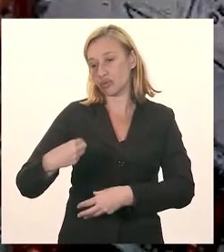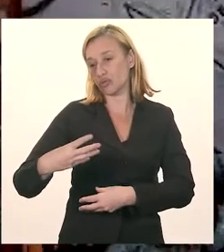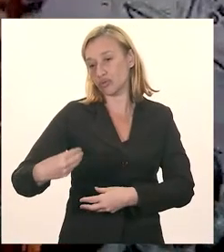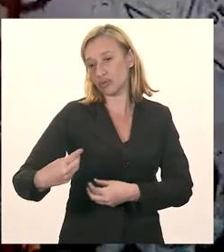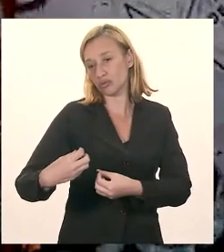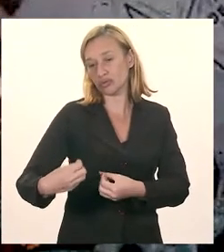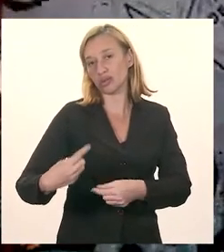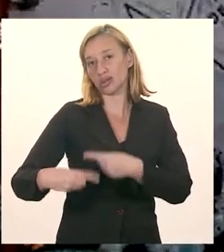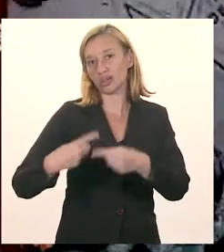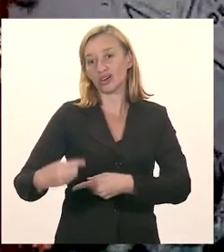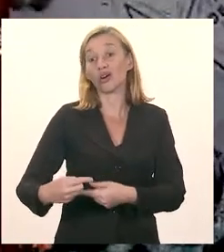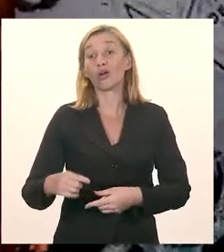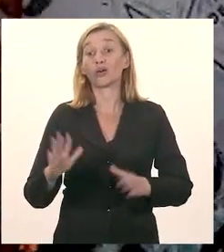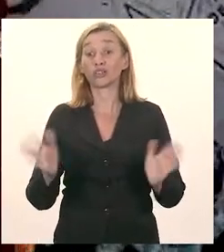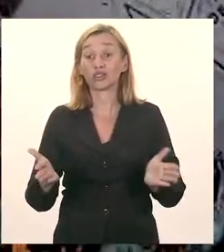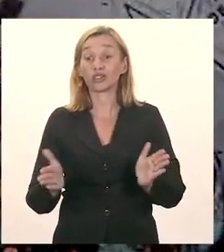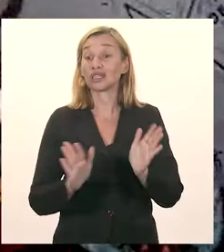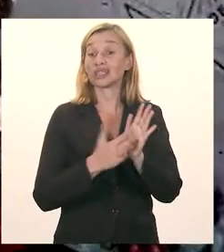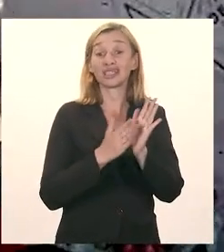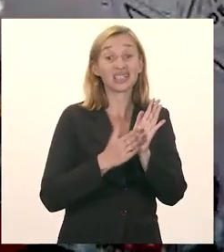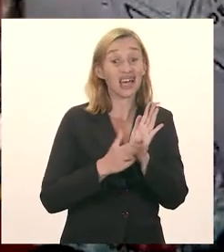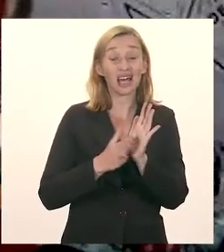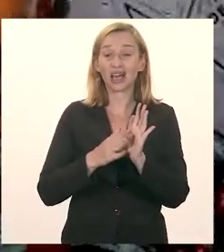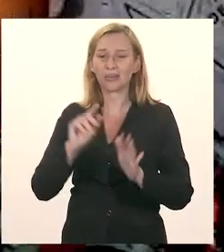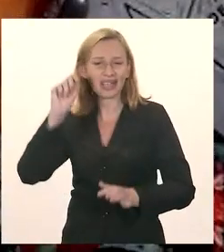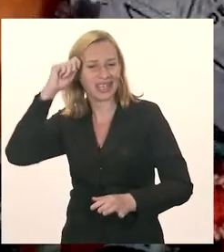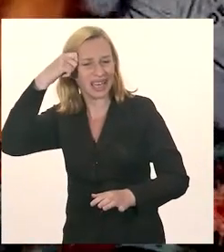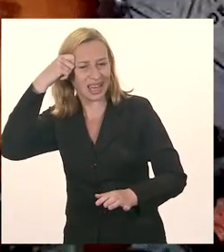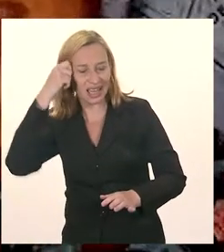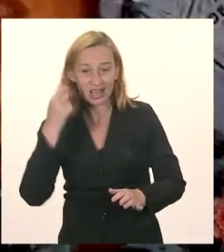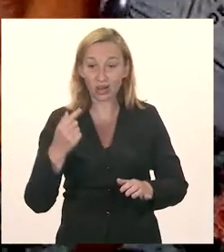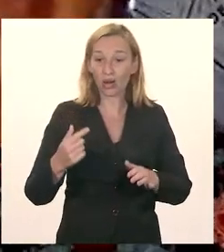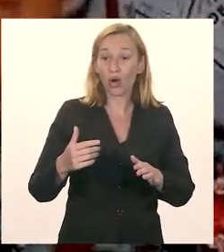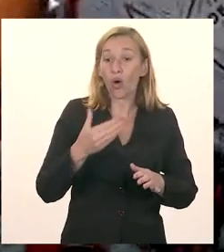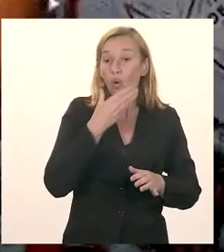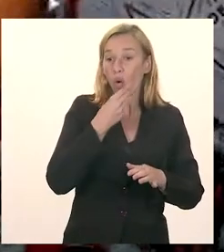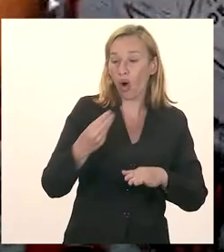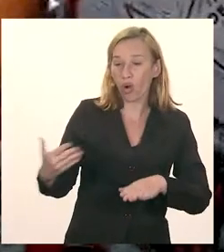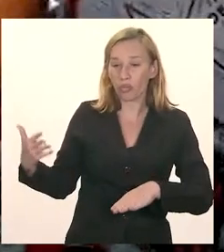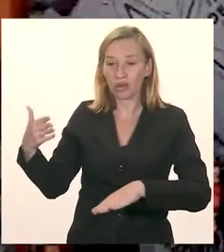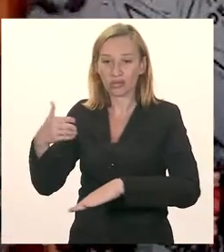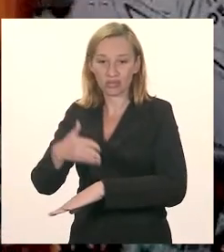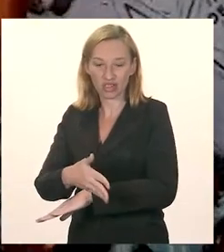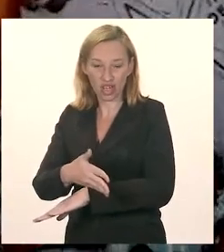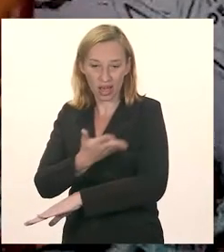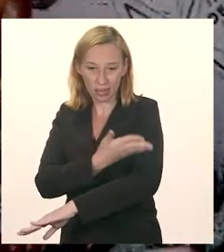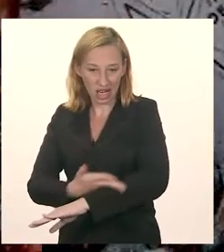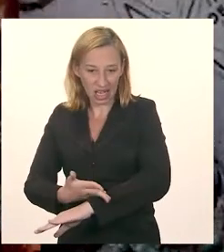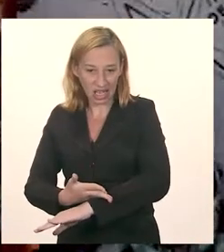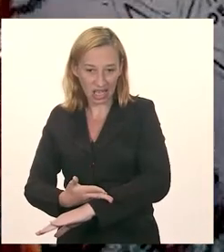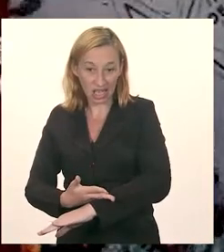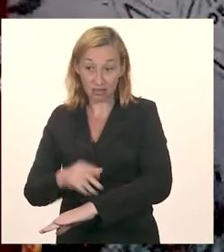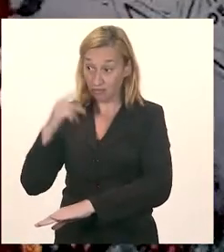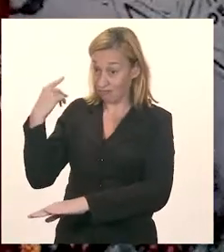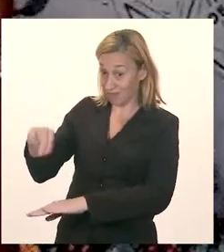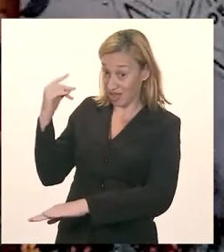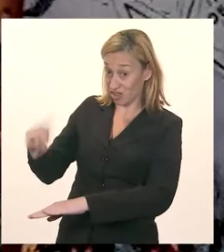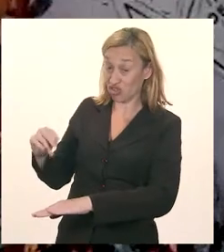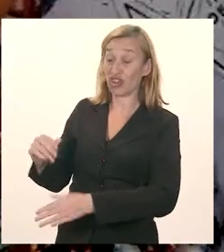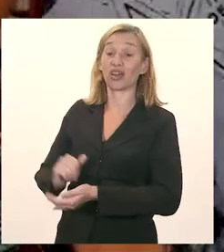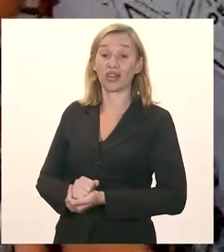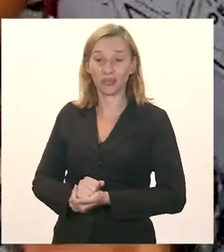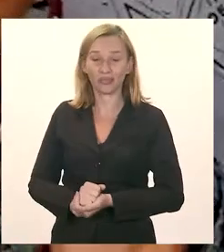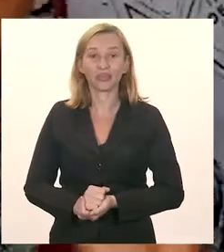filho, e hoje a gente canta: samba negro, branco não vem cá, se ele vier, falar te leva. Então é